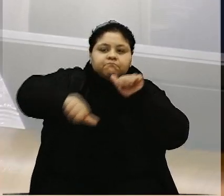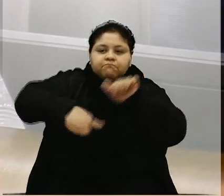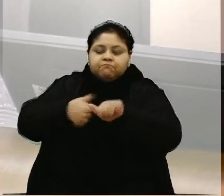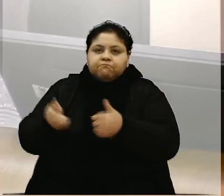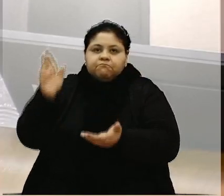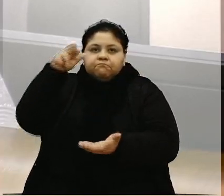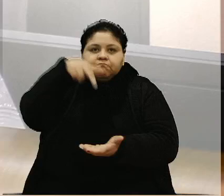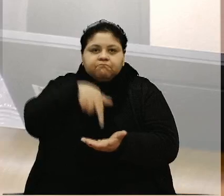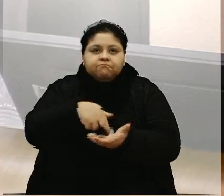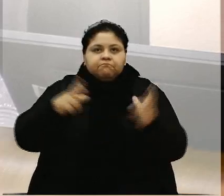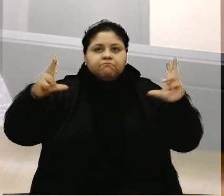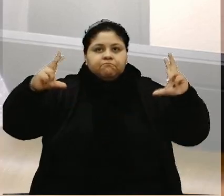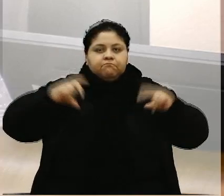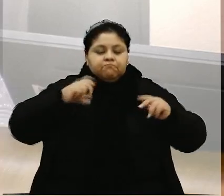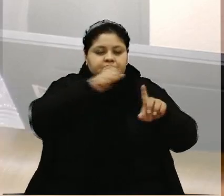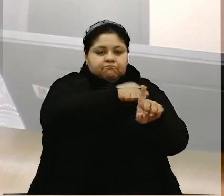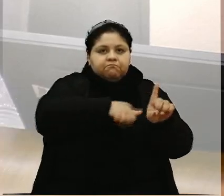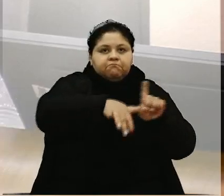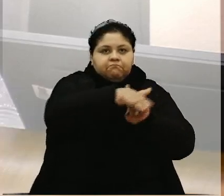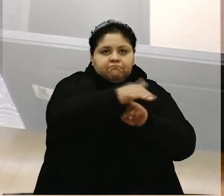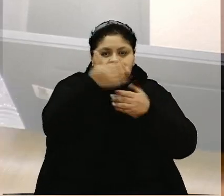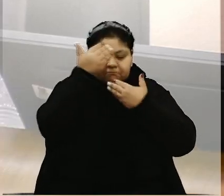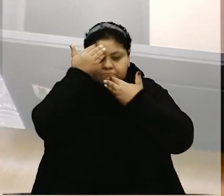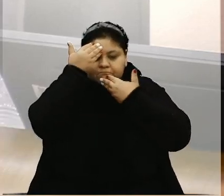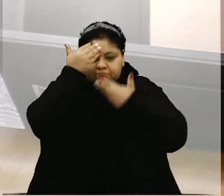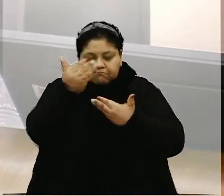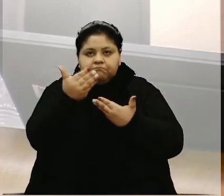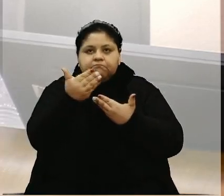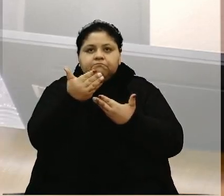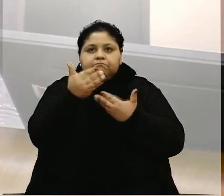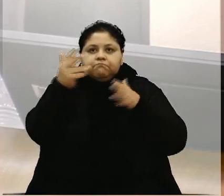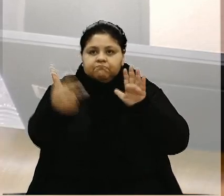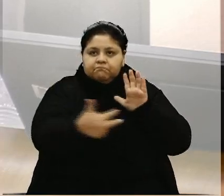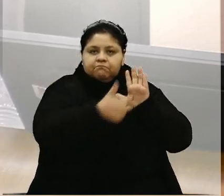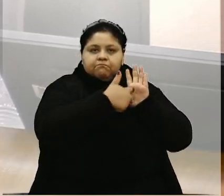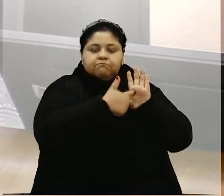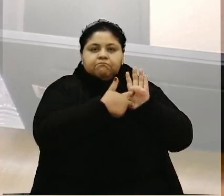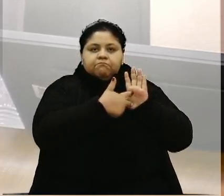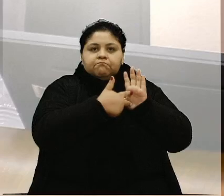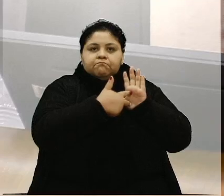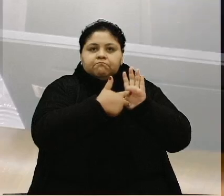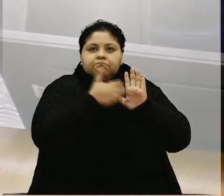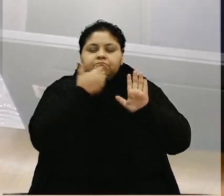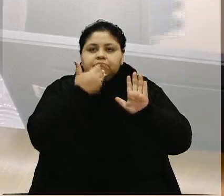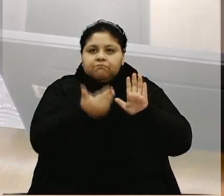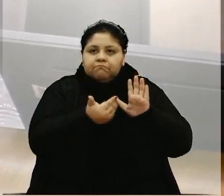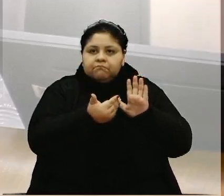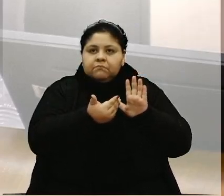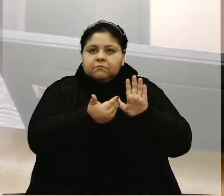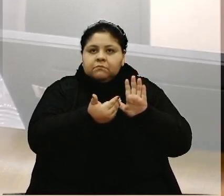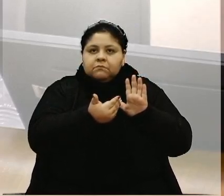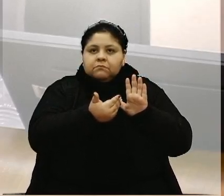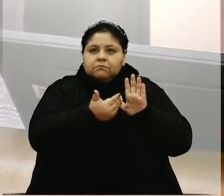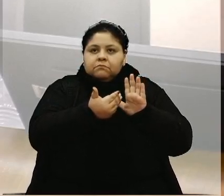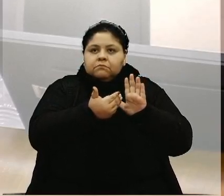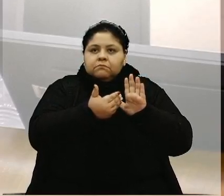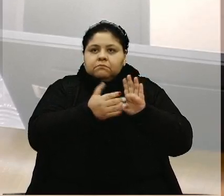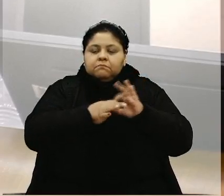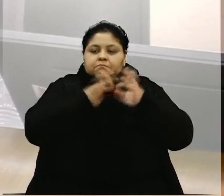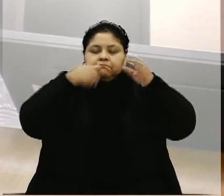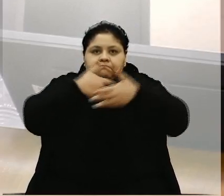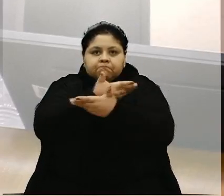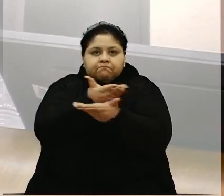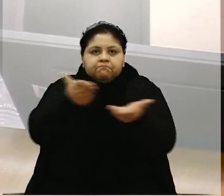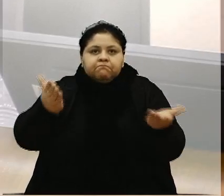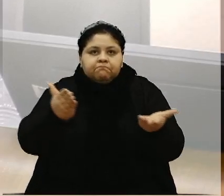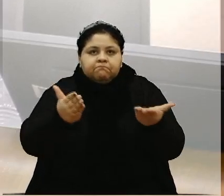ela pessoal ou social. Agradecemos desde já a atenção dispensada a essa solicitação e nos colocamos à disposição para